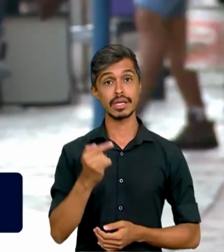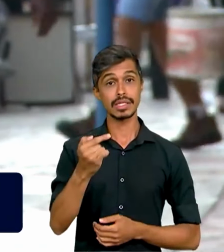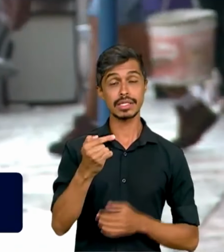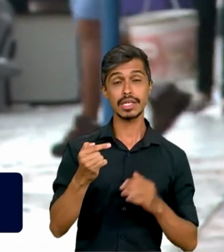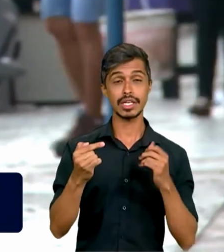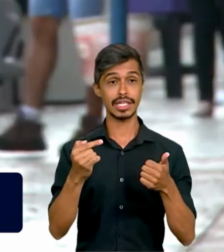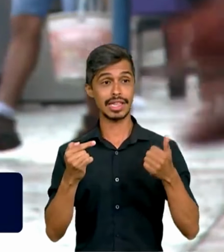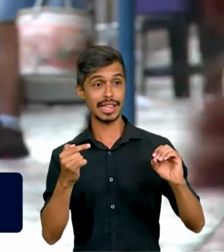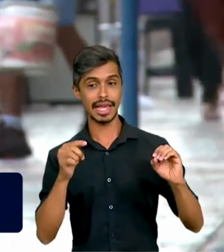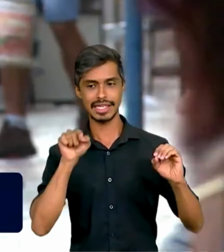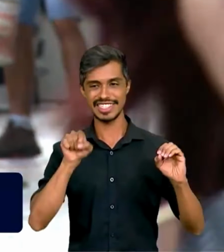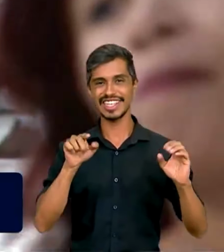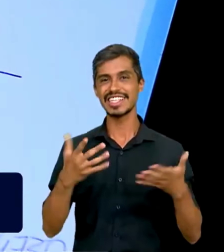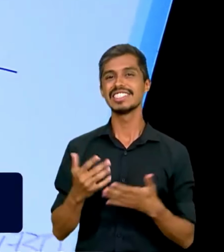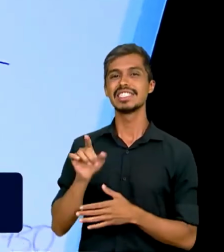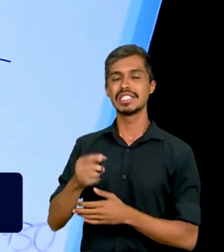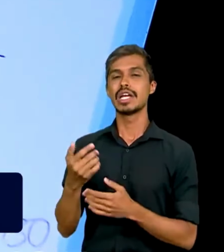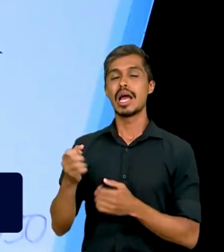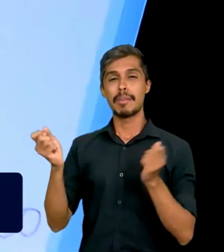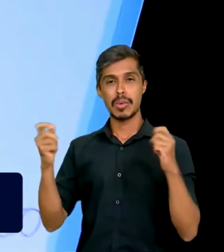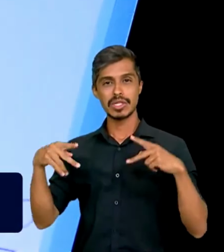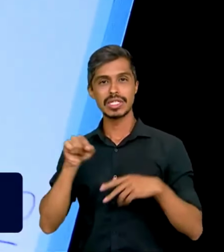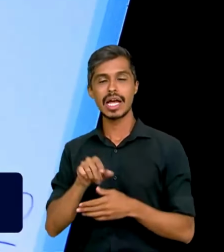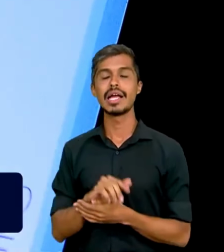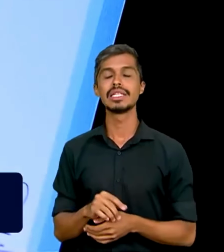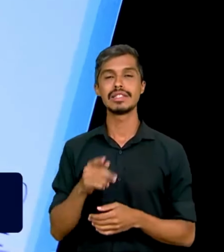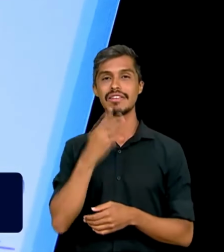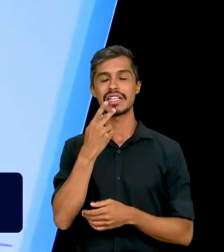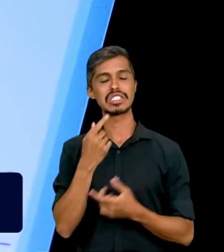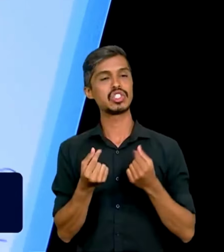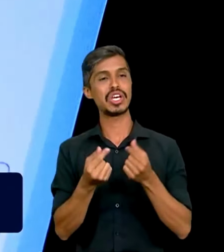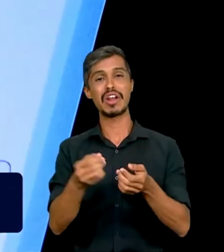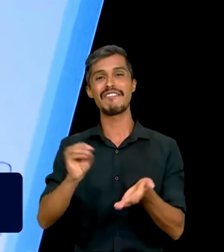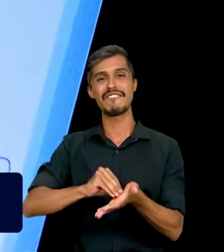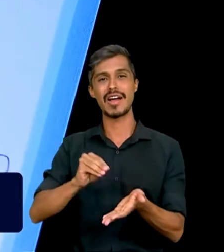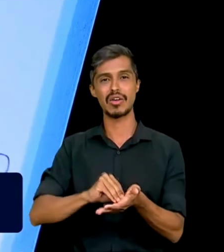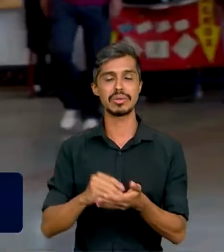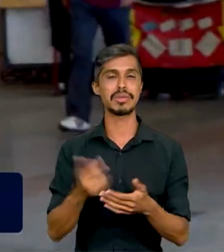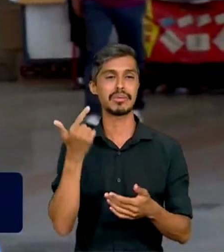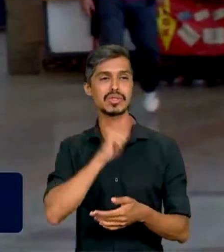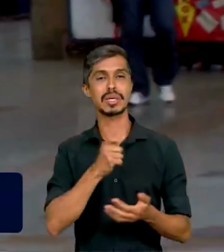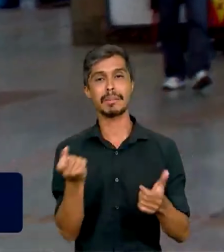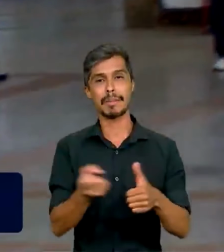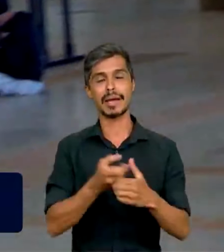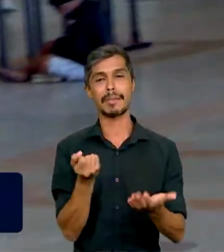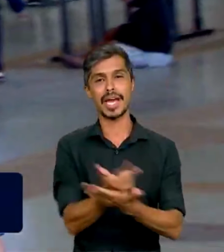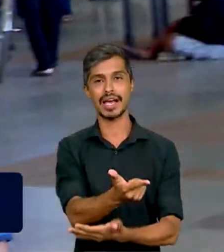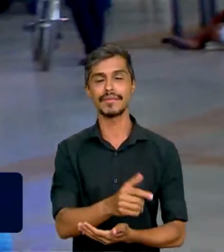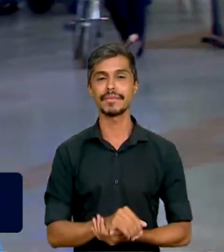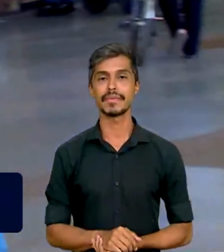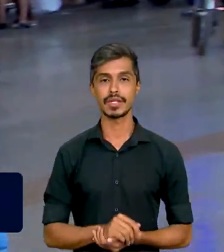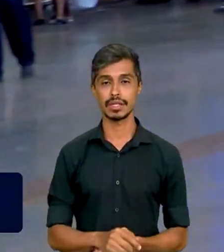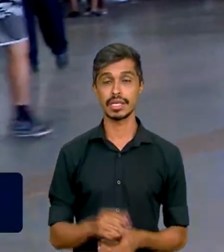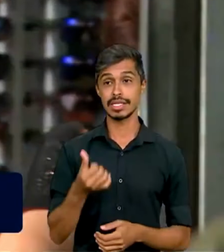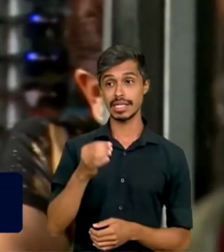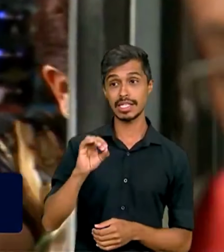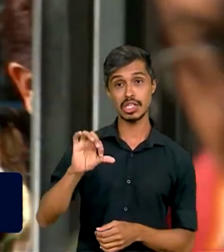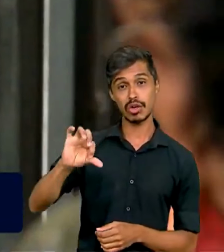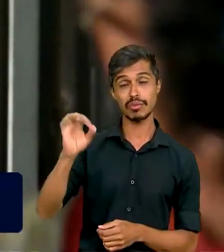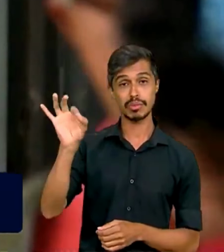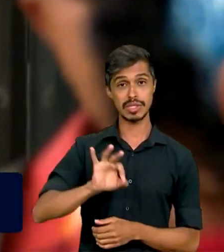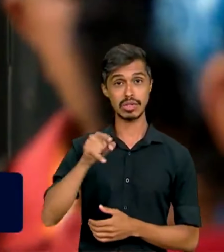7 em cada 10 aposentados no Brasil dizem não ter dinheiro para cobrir as despesas do mês. Para 69% deles, a